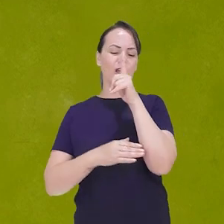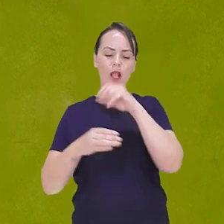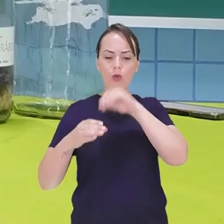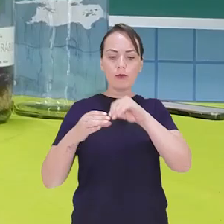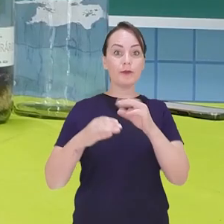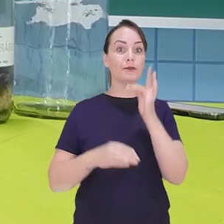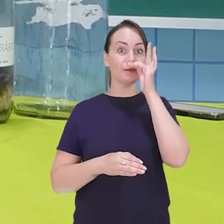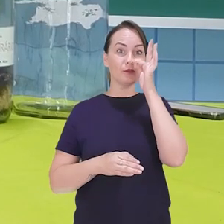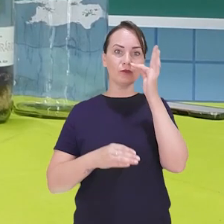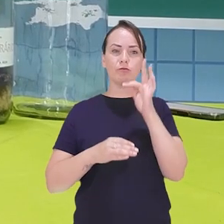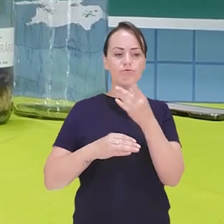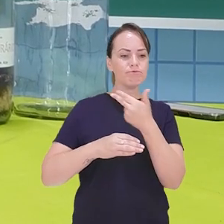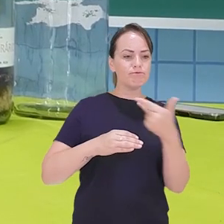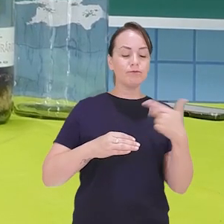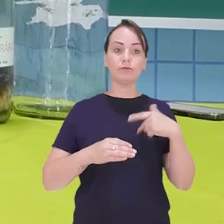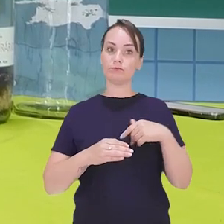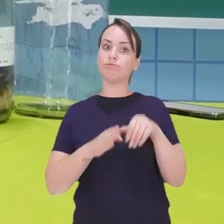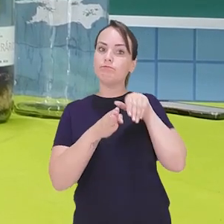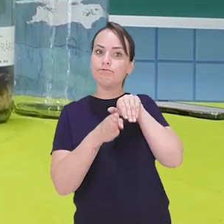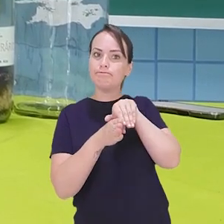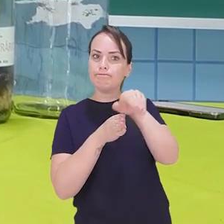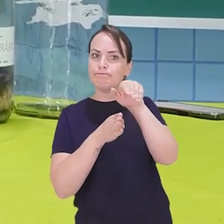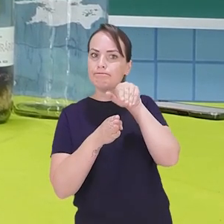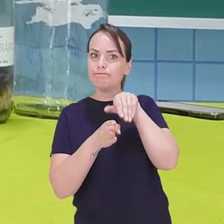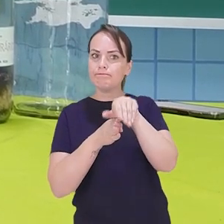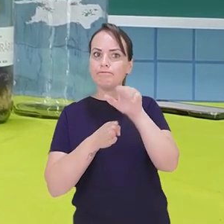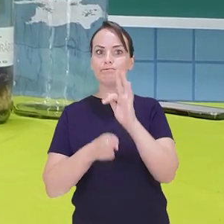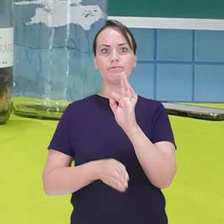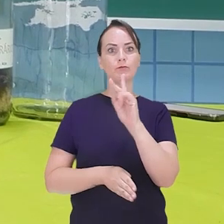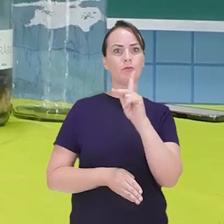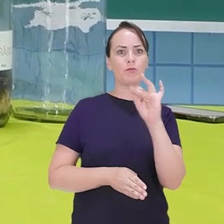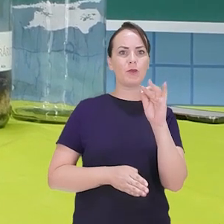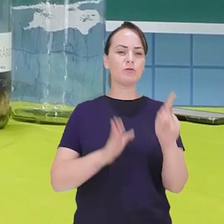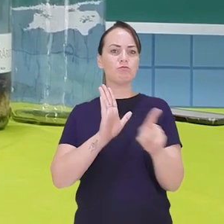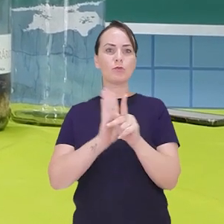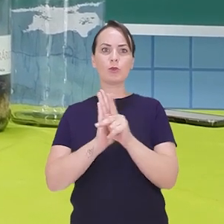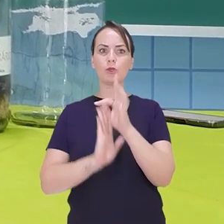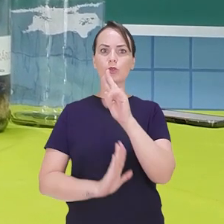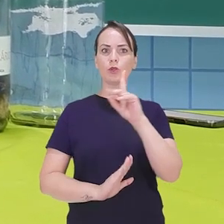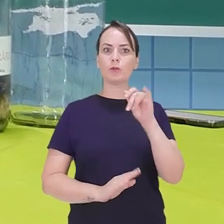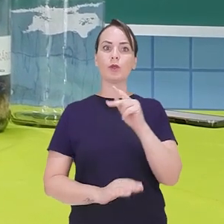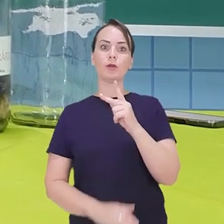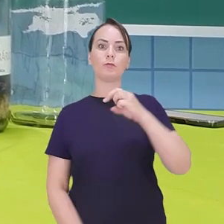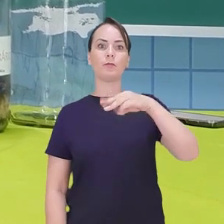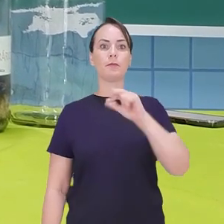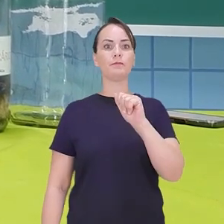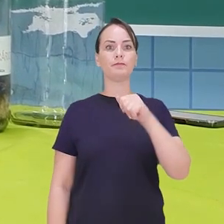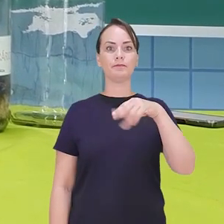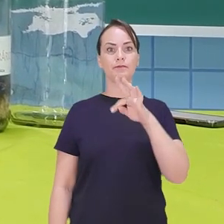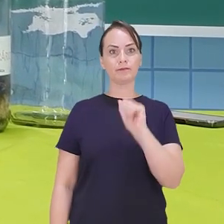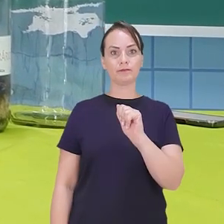muda de planta. Recomendamos que seja utilizado plantas tropicais. Nesse caso, nós